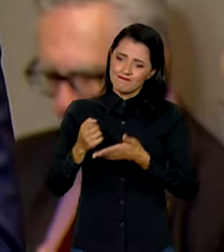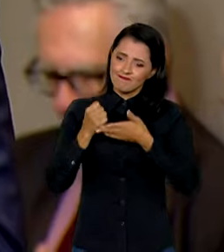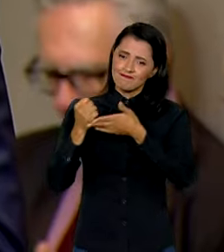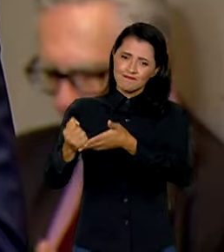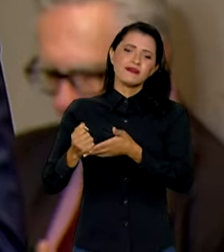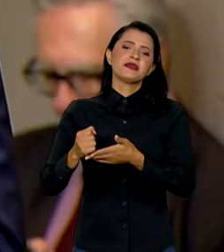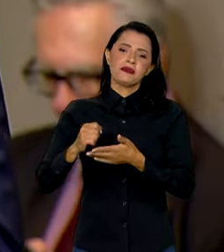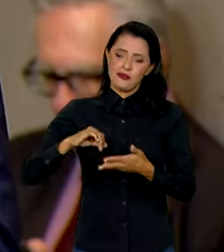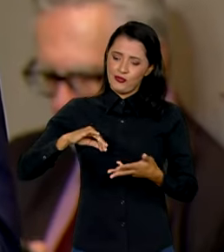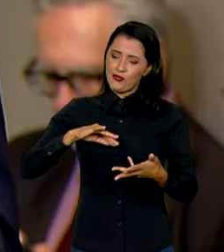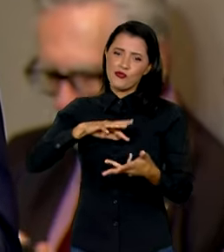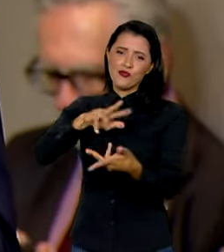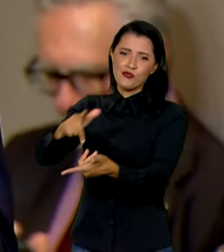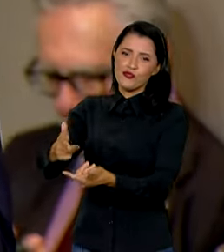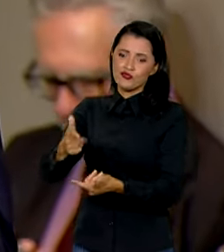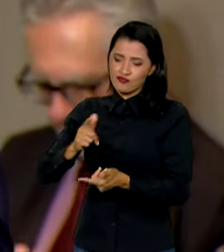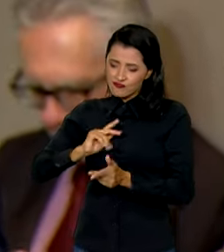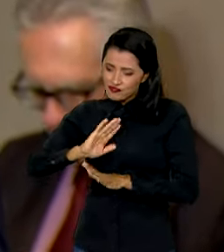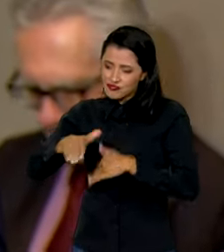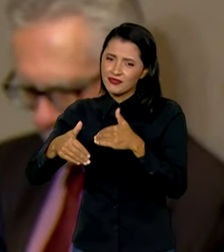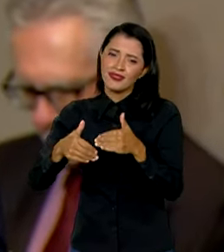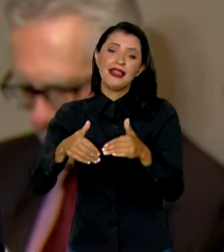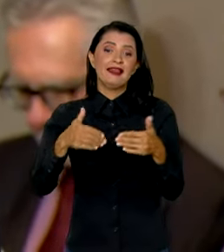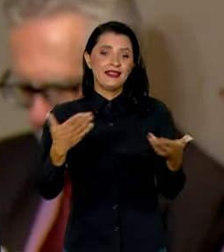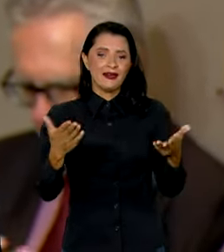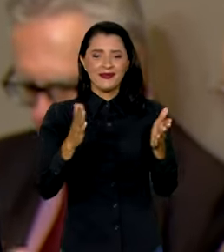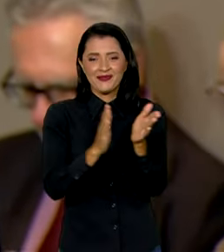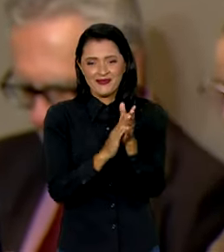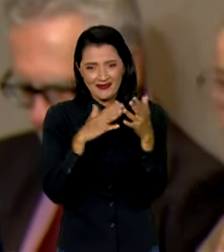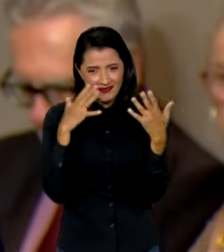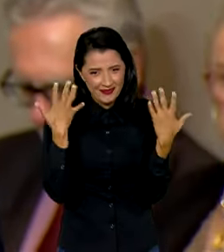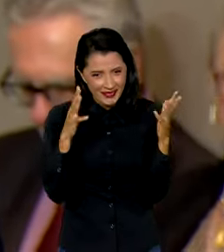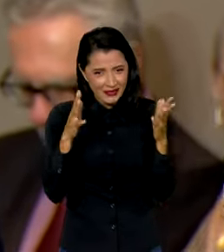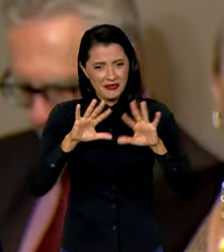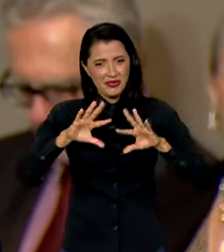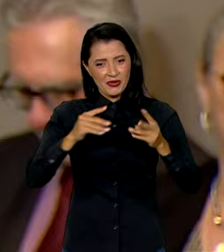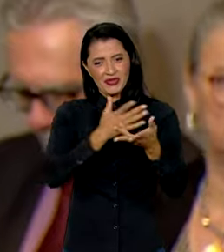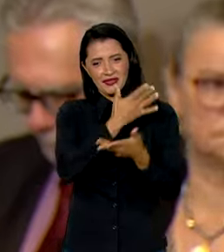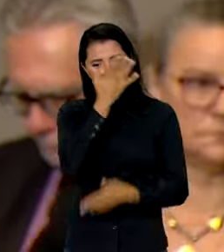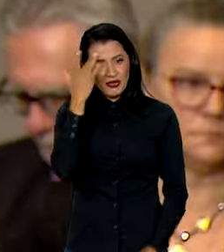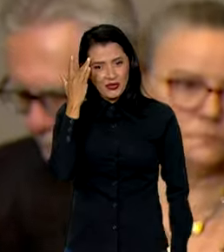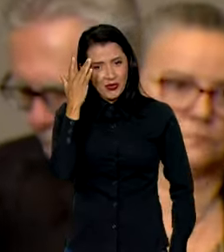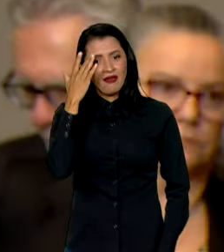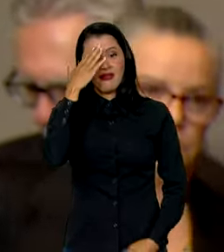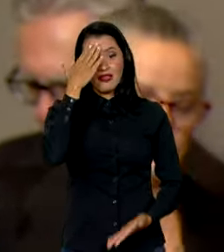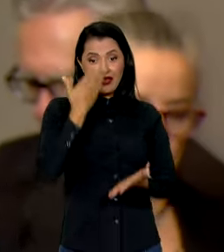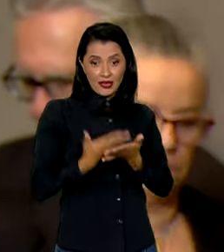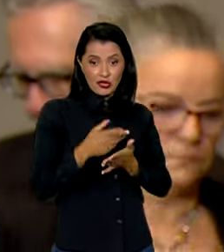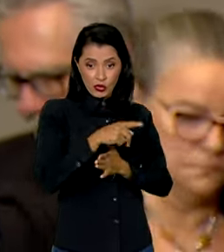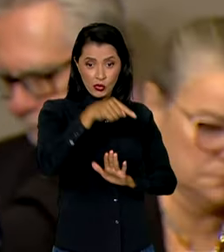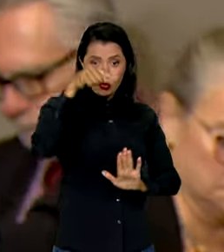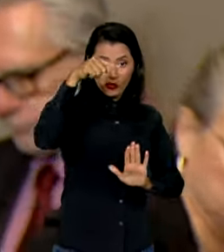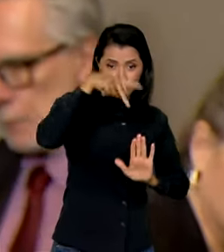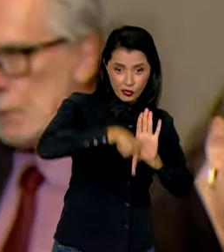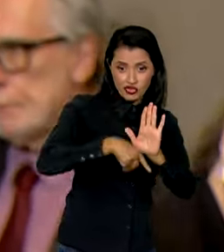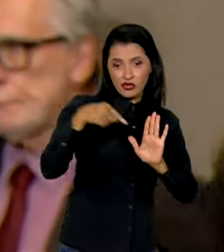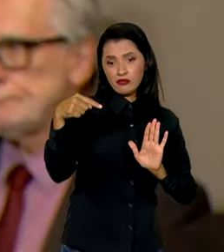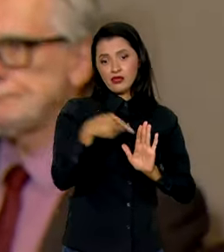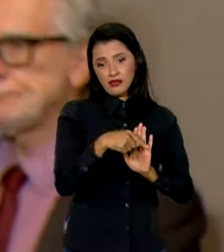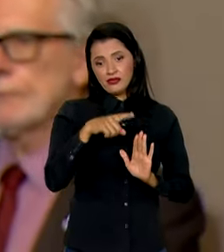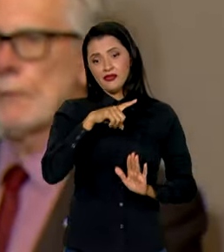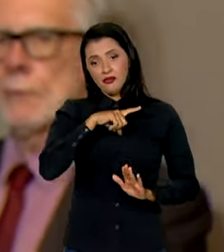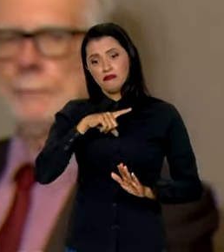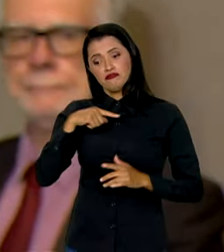para o mundo inteiro. Por isso, parabéns a todos e a todas que acreditaram nesse projeto, que trabalharam para que